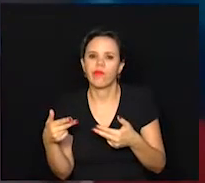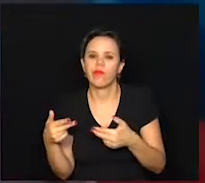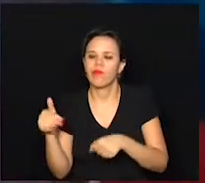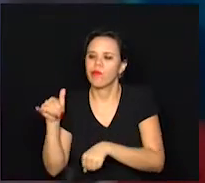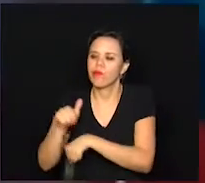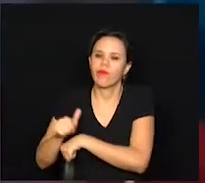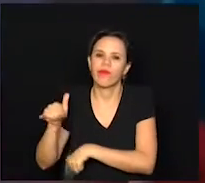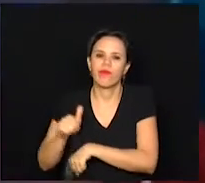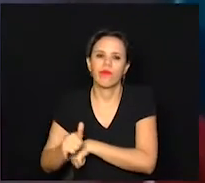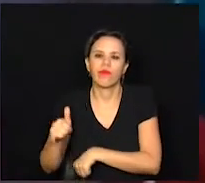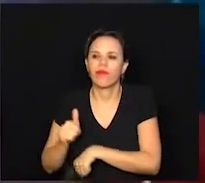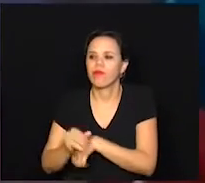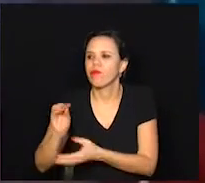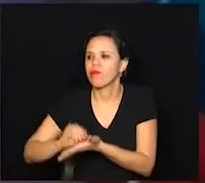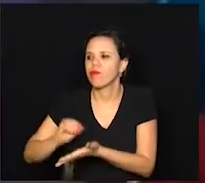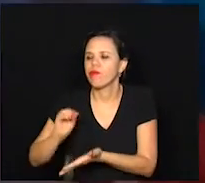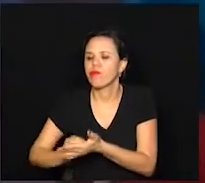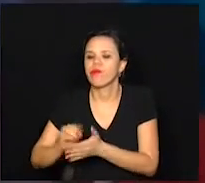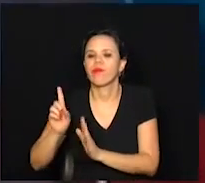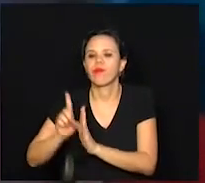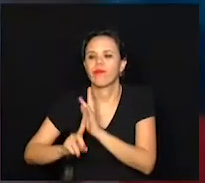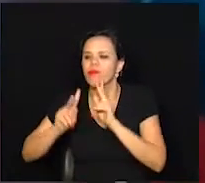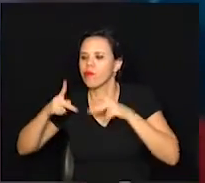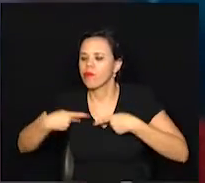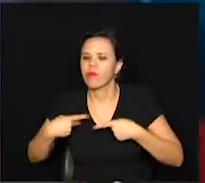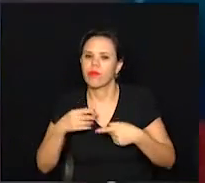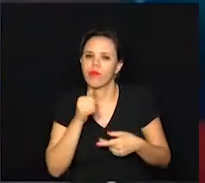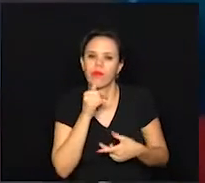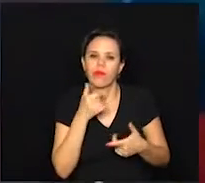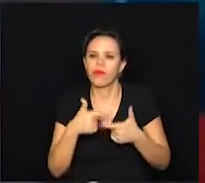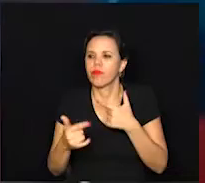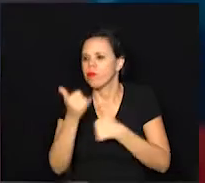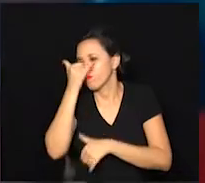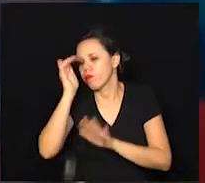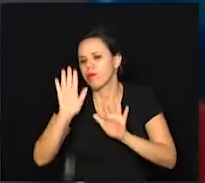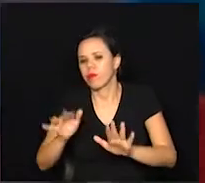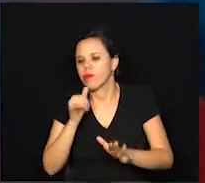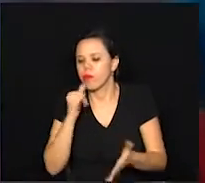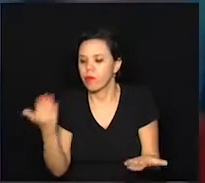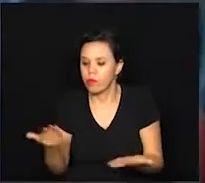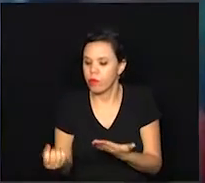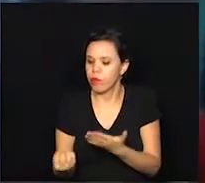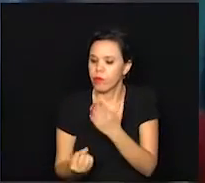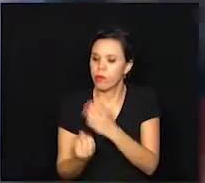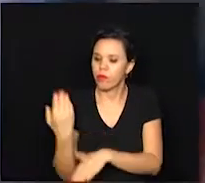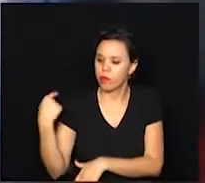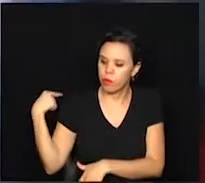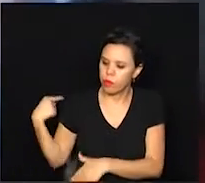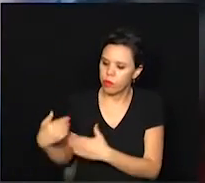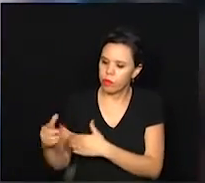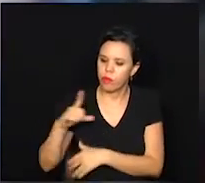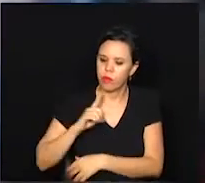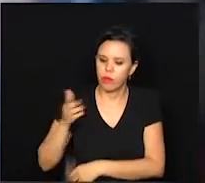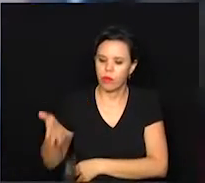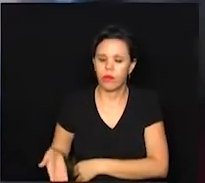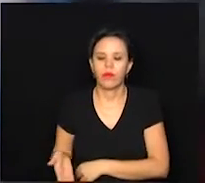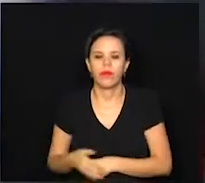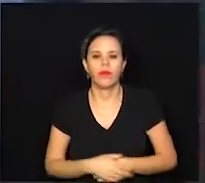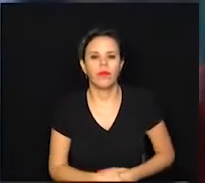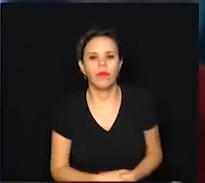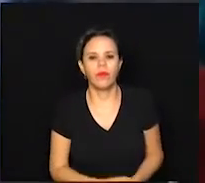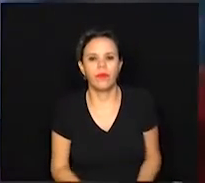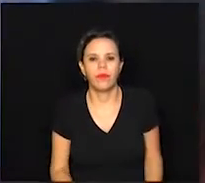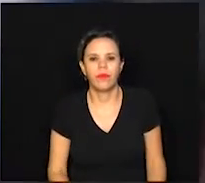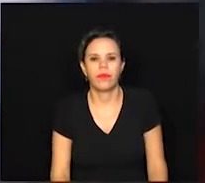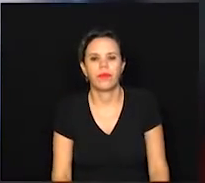do respeito aos direitos humanos nos conduz, em muitos casos, à barbárie. Recentemente, nós tivemos aqui